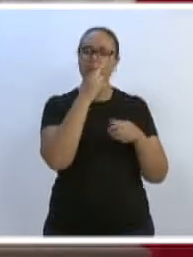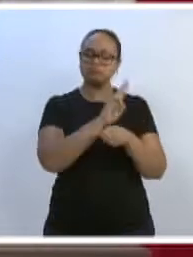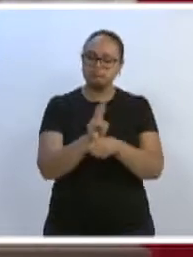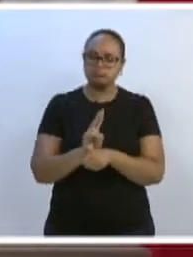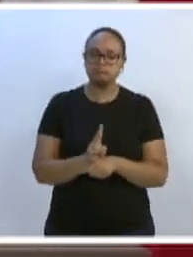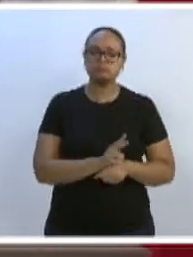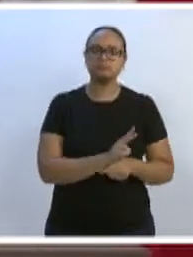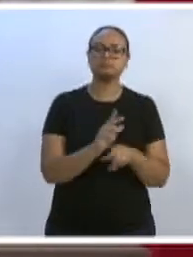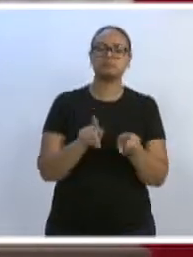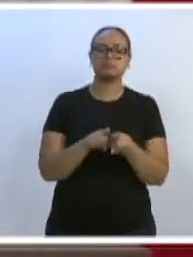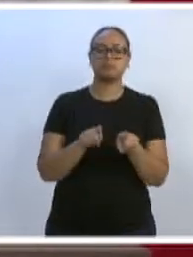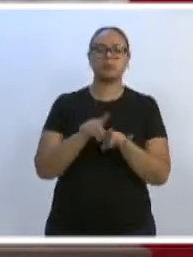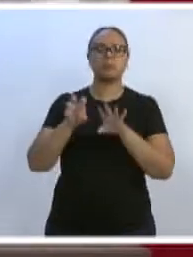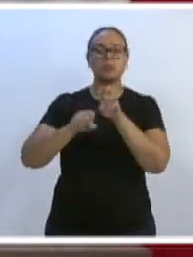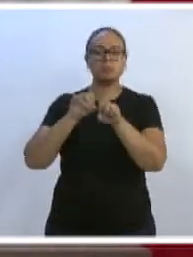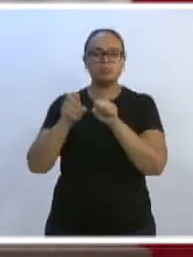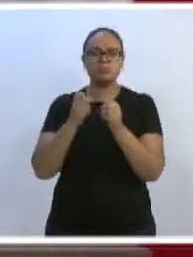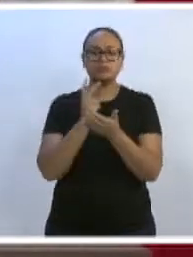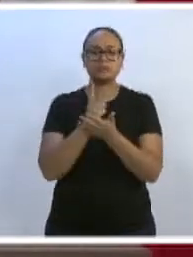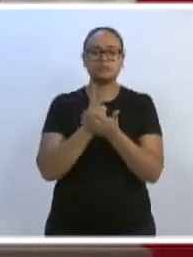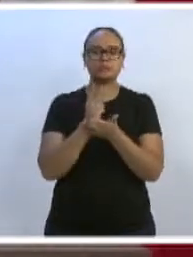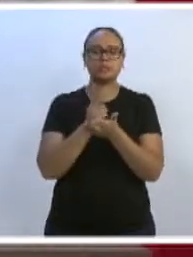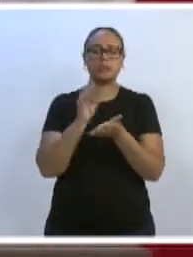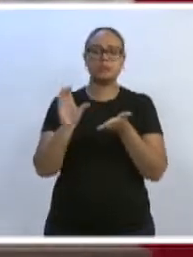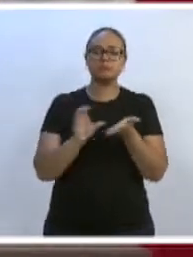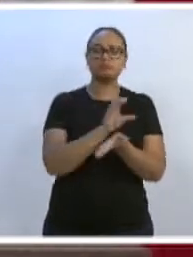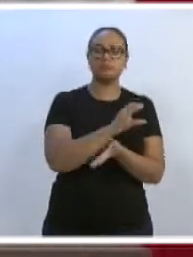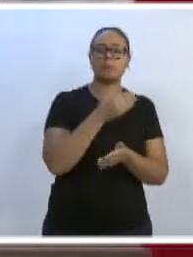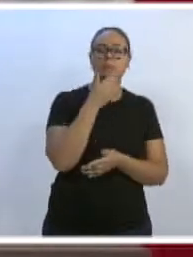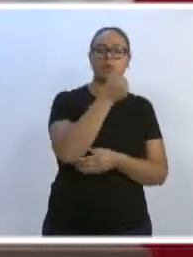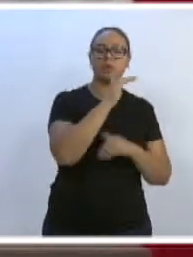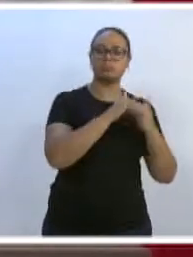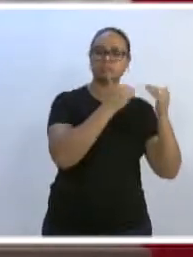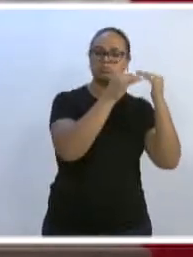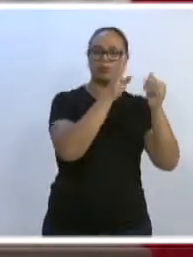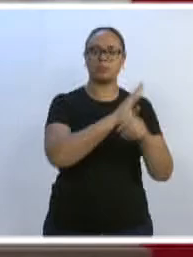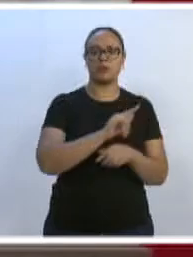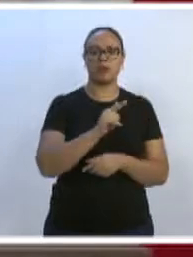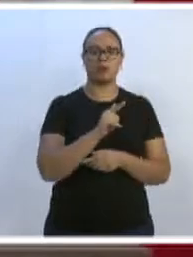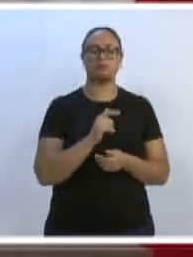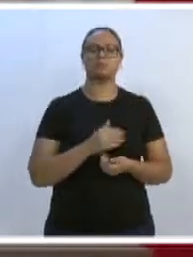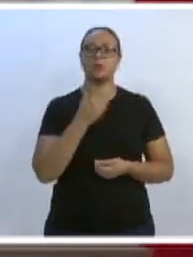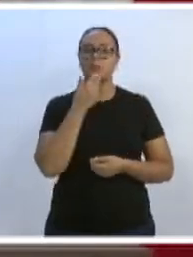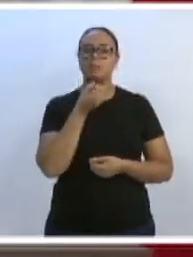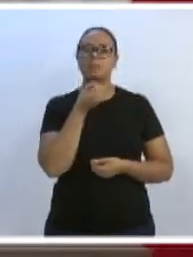trazendo sempre os recursos e o melhor para nossa comunidade seria nessa tarde meu muito boa tarde a todos obrigado